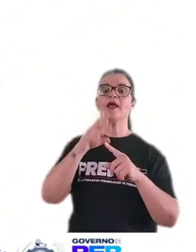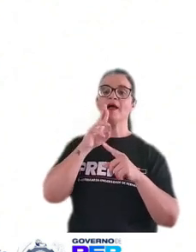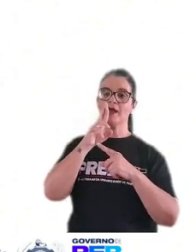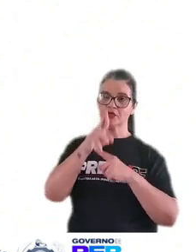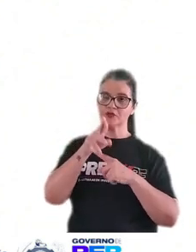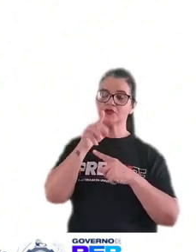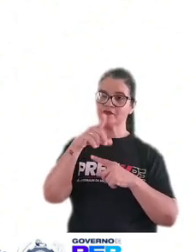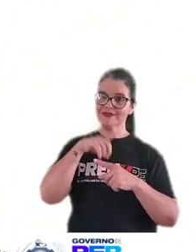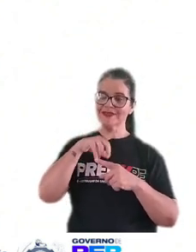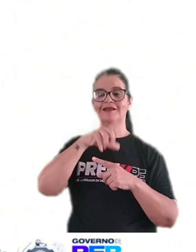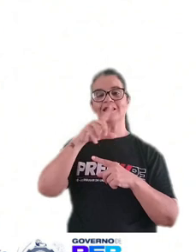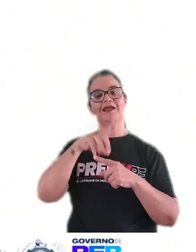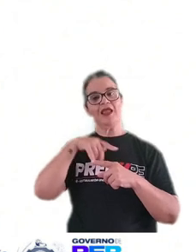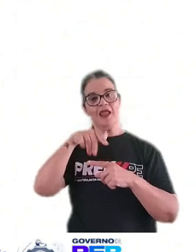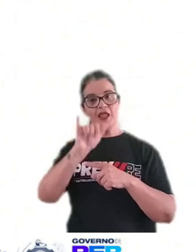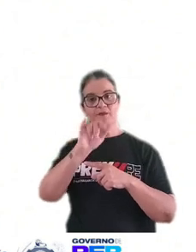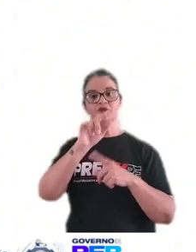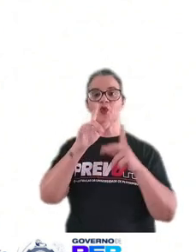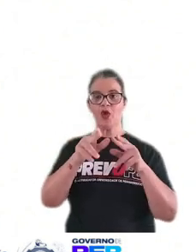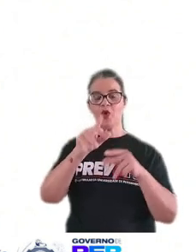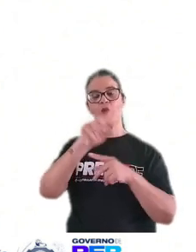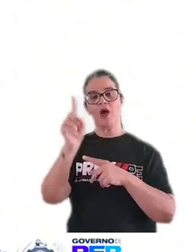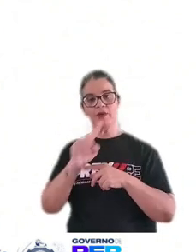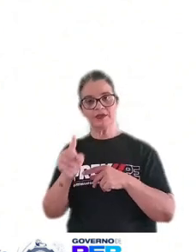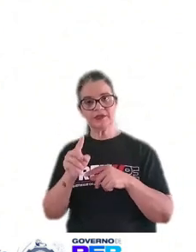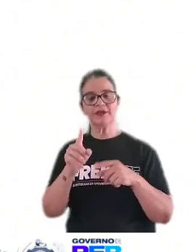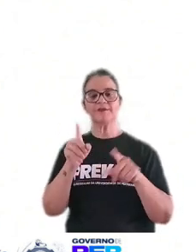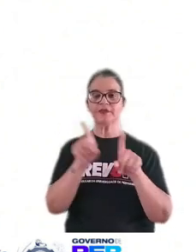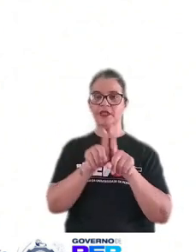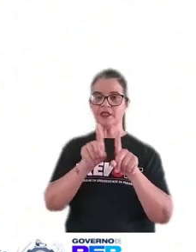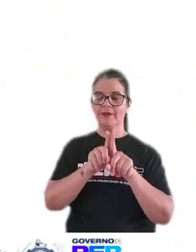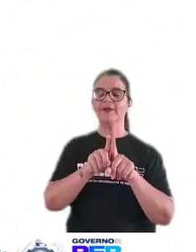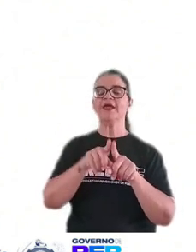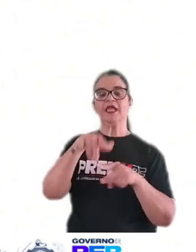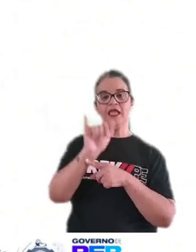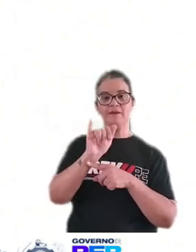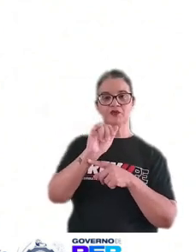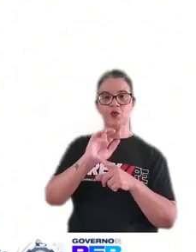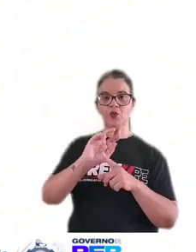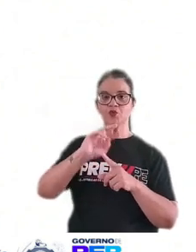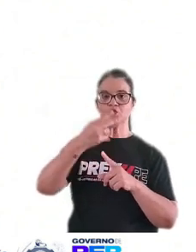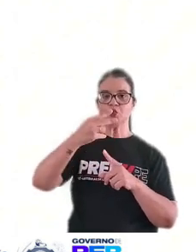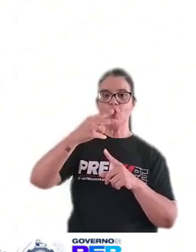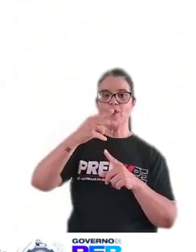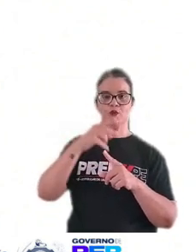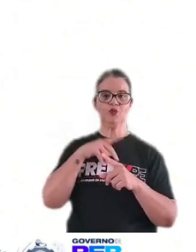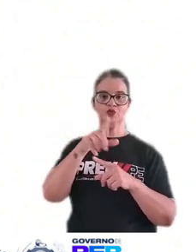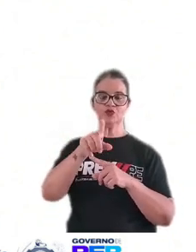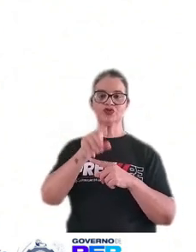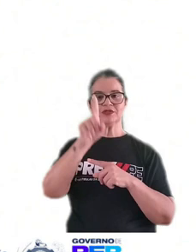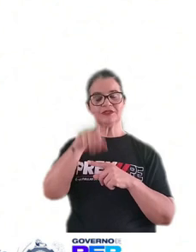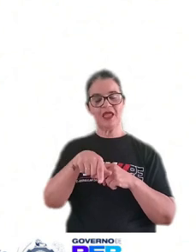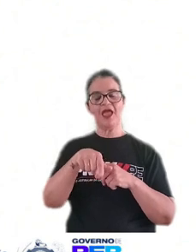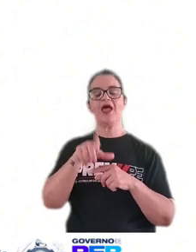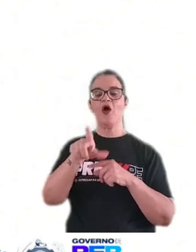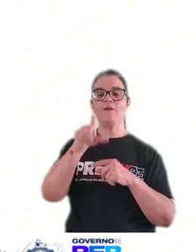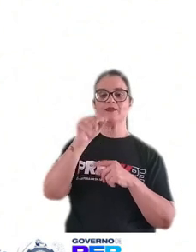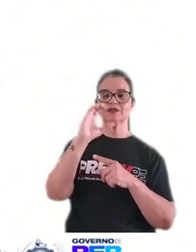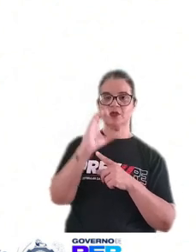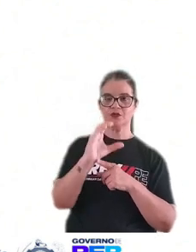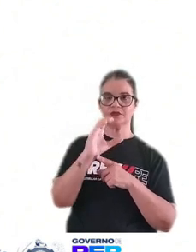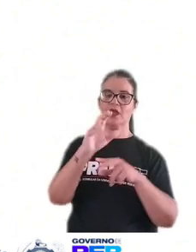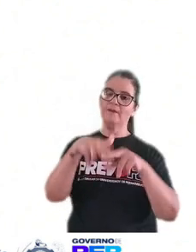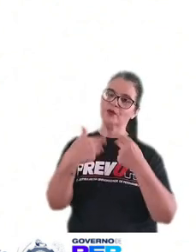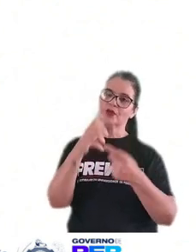a única opção em que você tem Y igual a Z e Y sendo o dobro do X é a